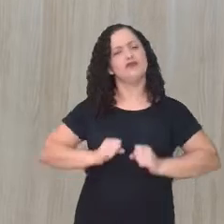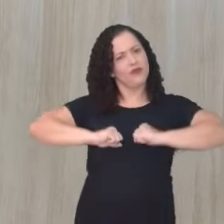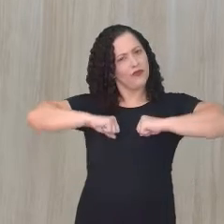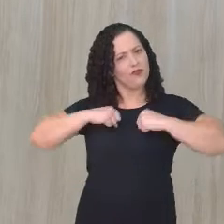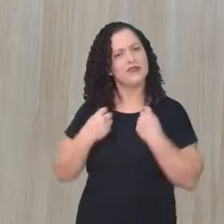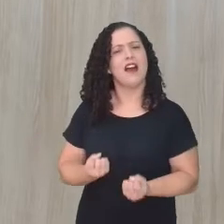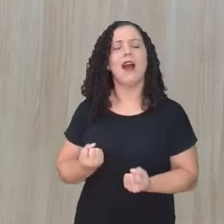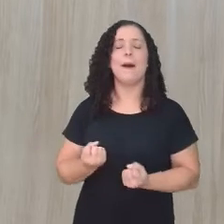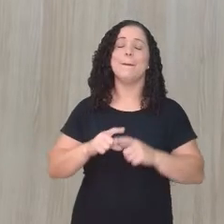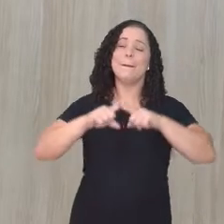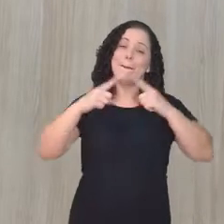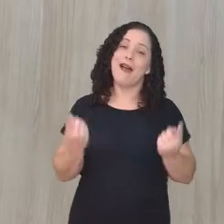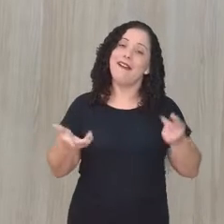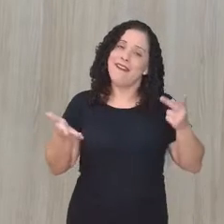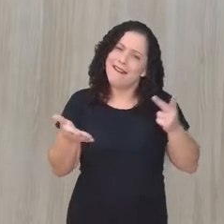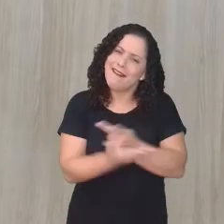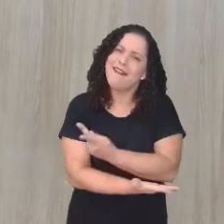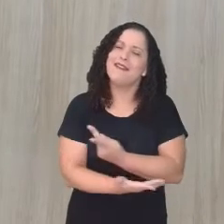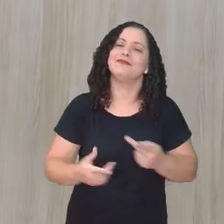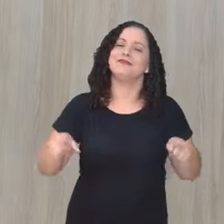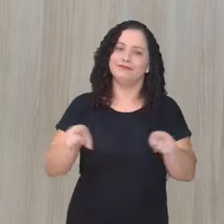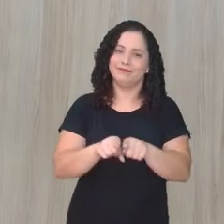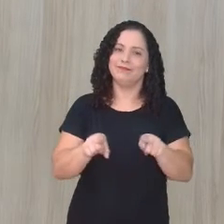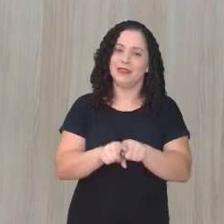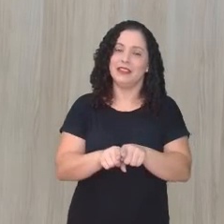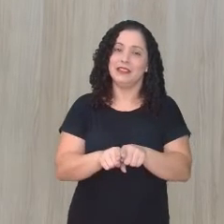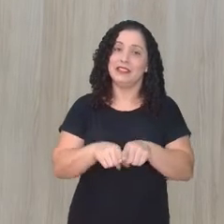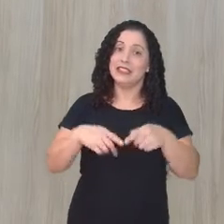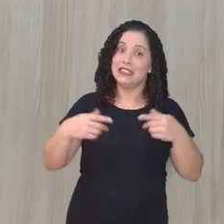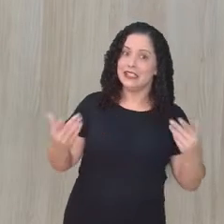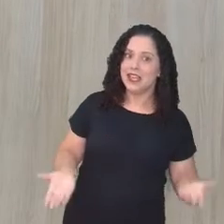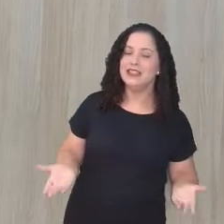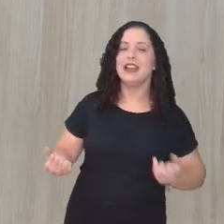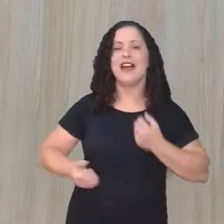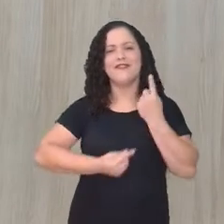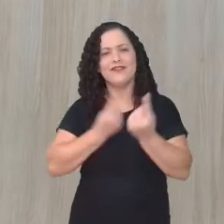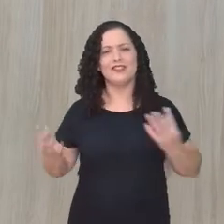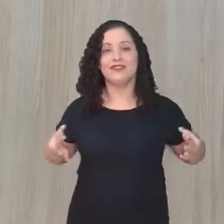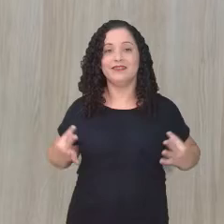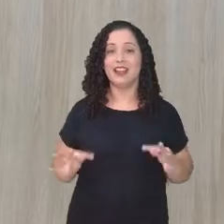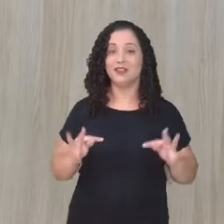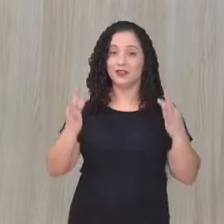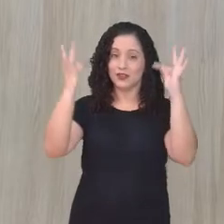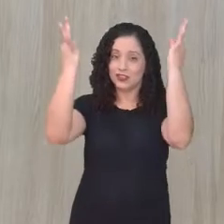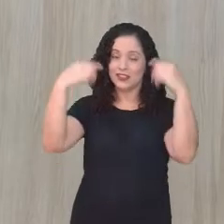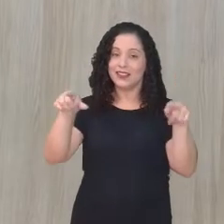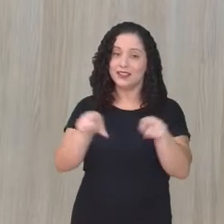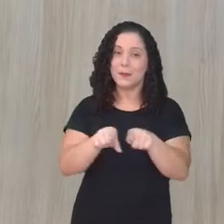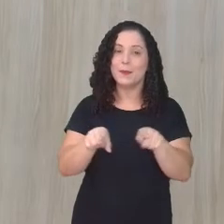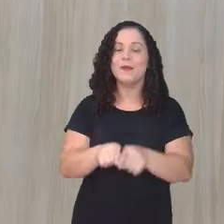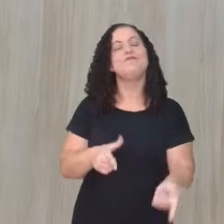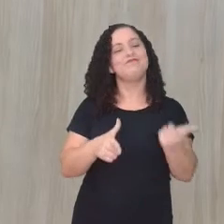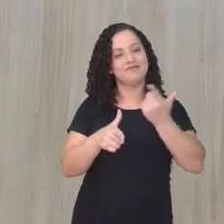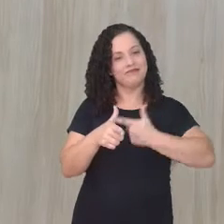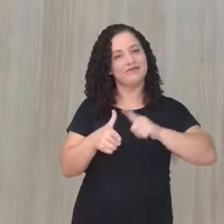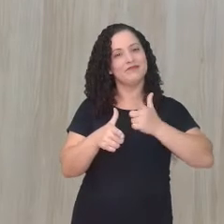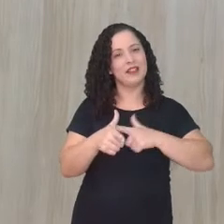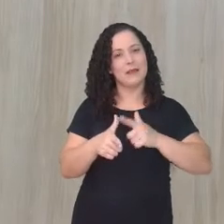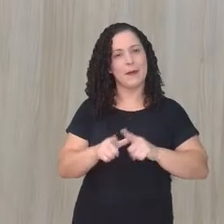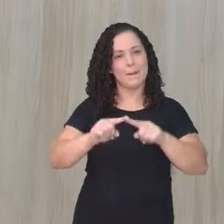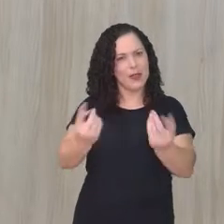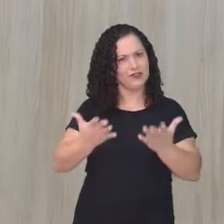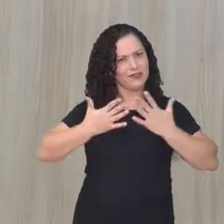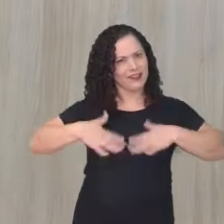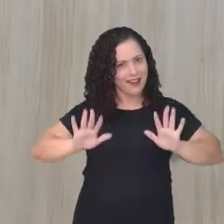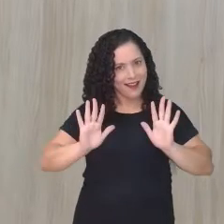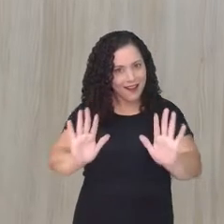vezes erramos, não é? As máquinas também têm os seus momentos que elas não querem funcionar. E aí vocês não se apavorem